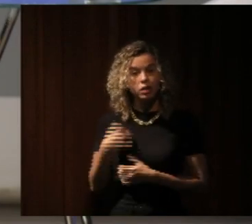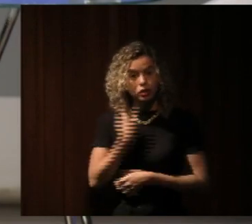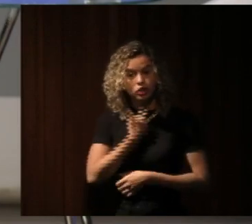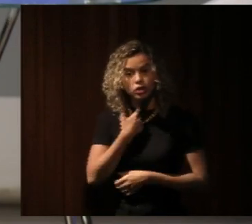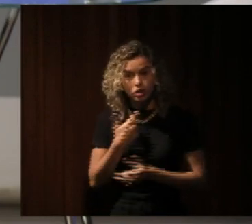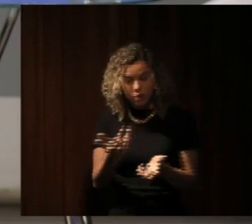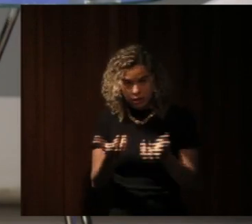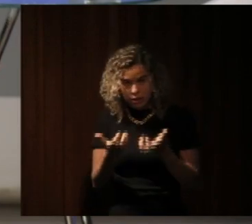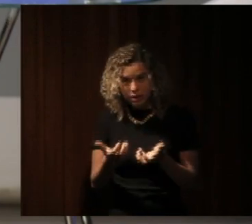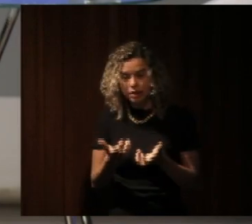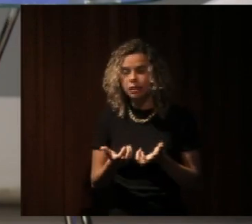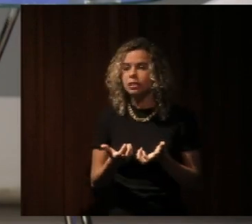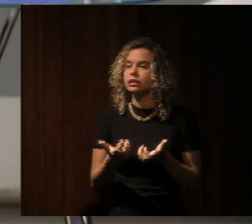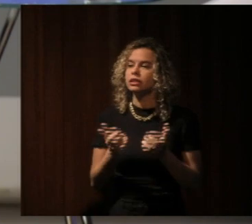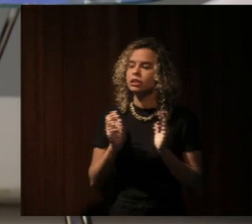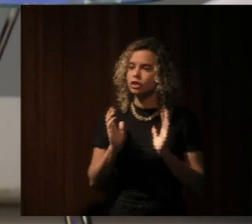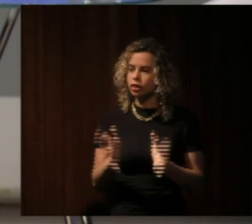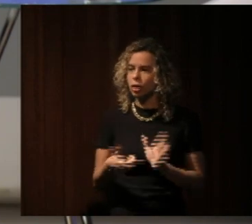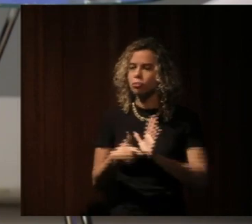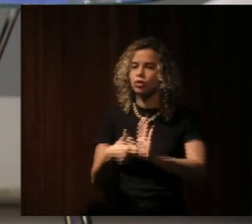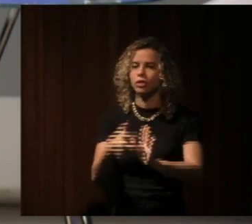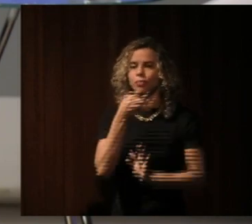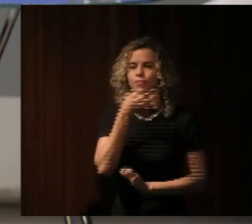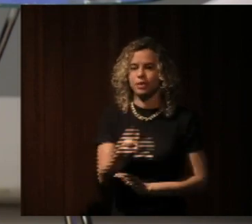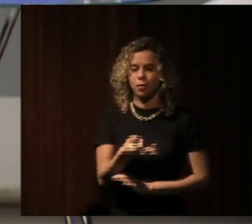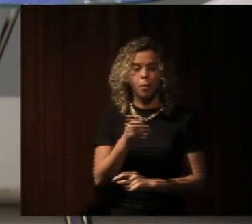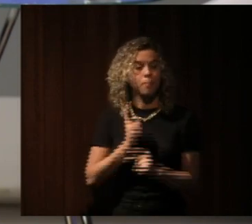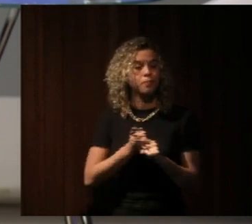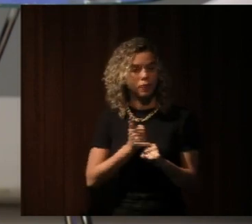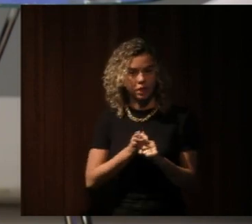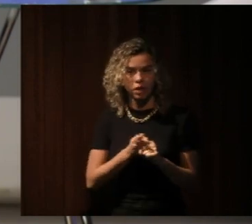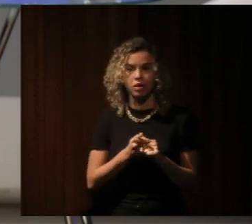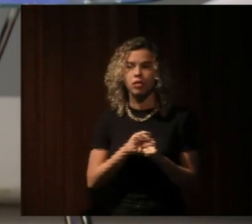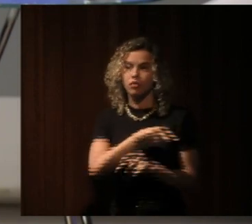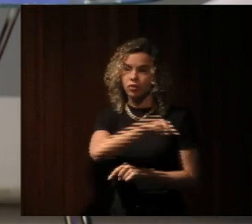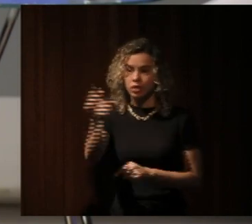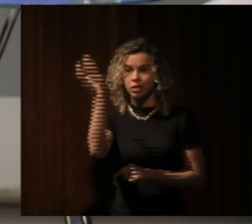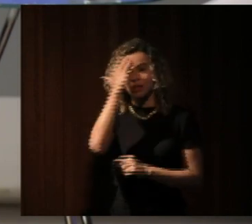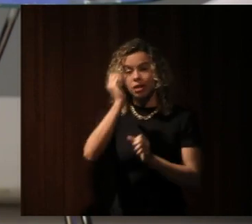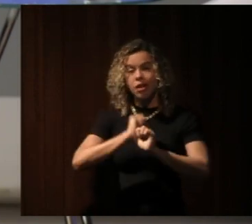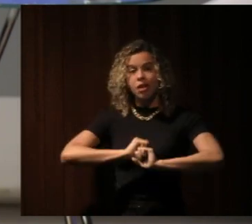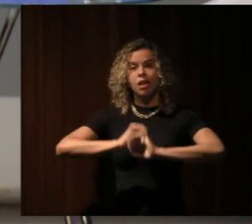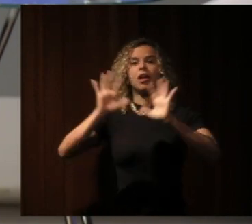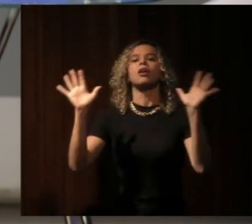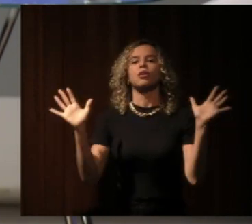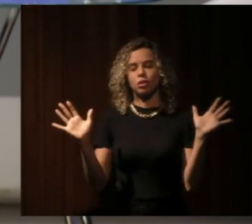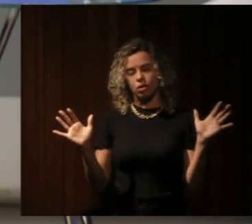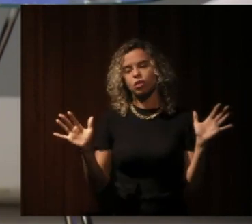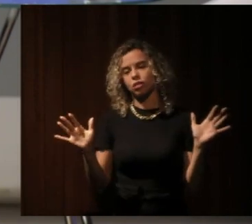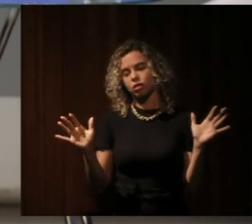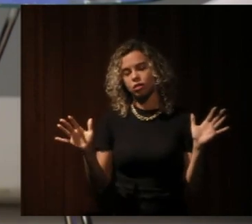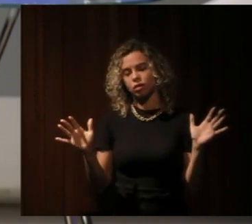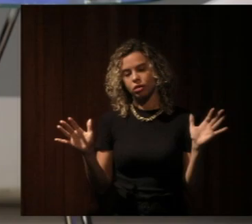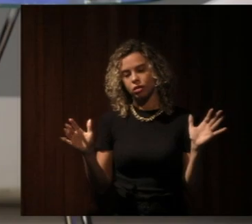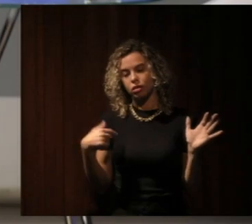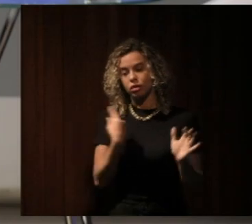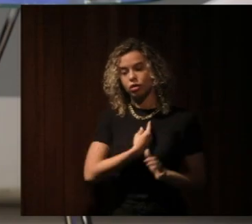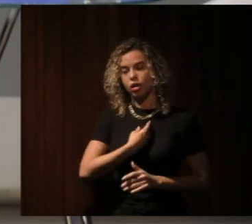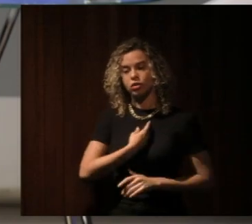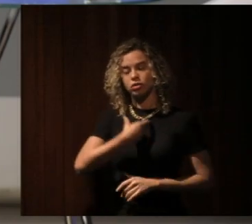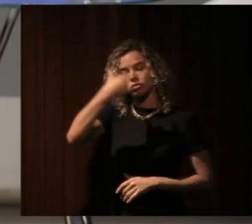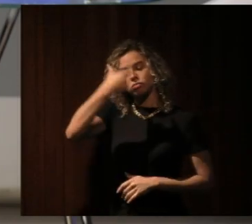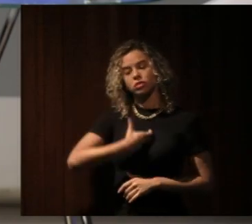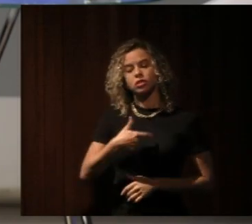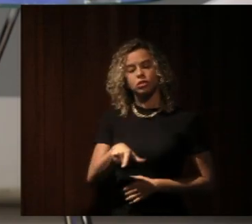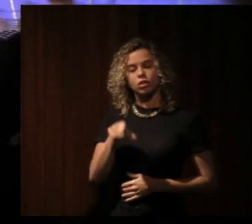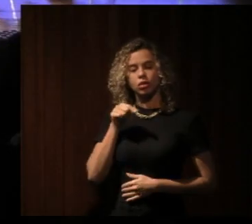eh eh externar essa essa posição justamente para dar clareza a essa eh a essa postura de não